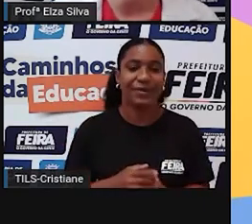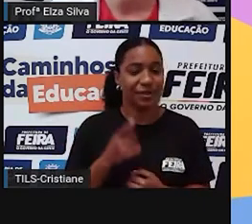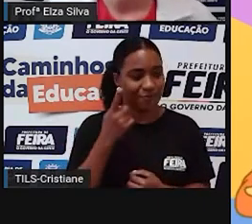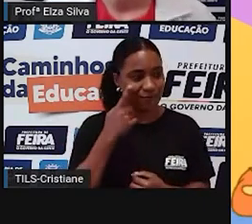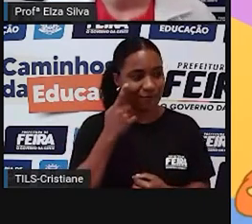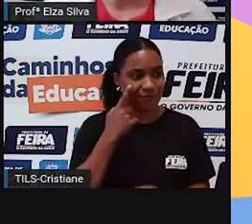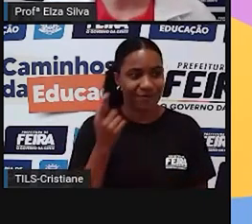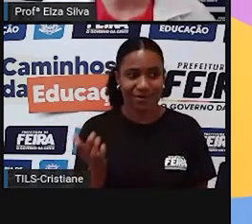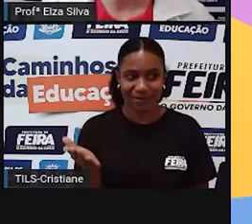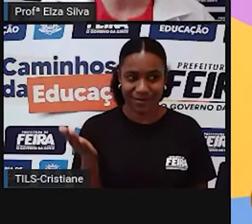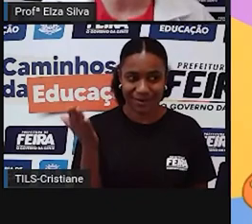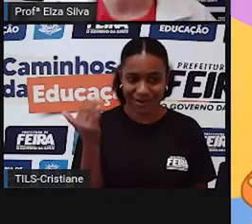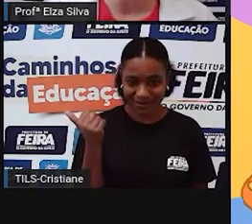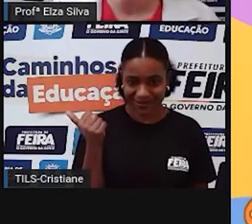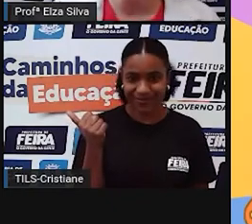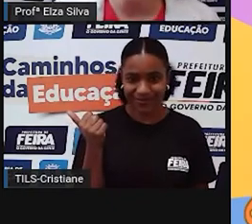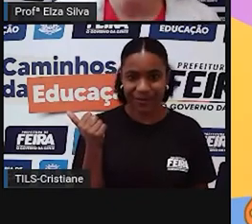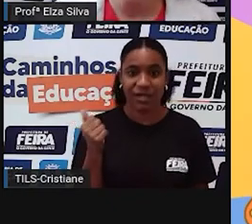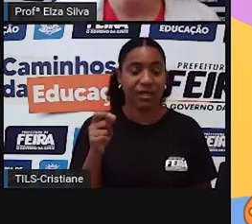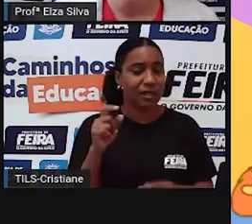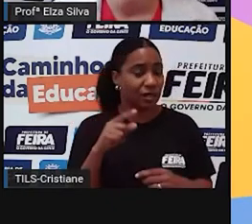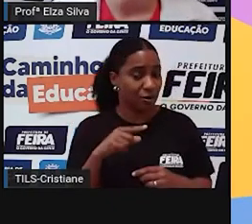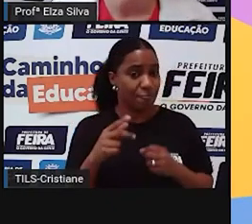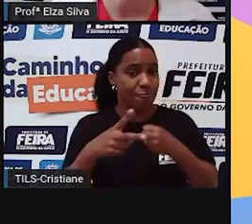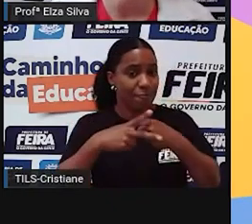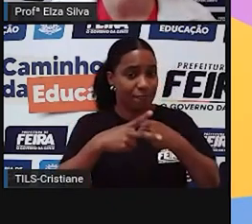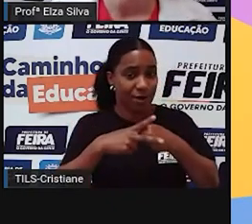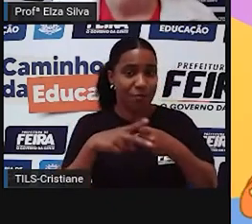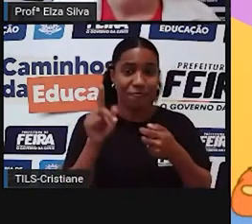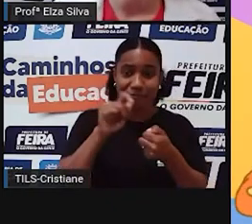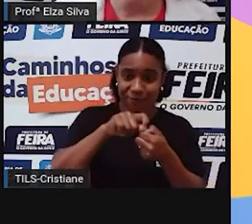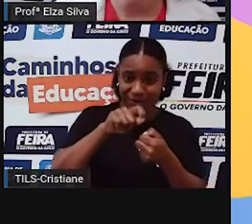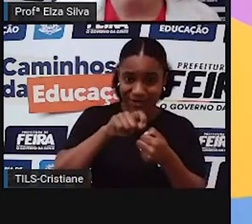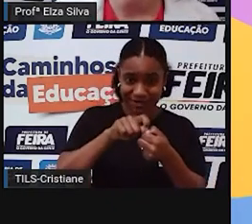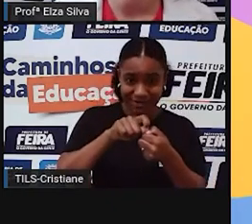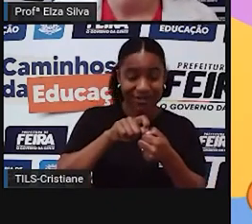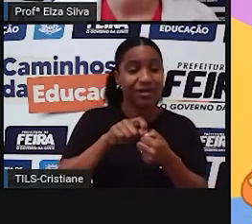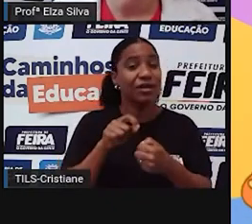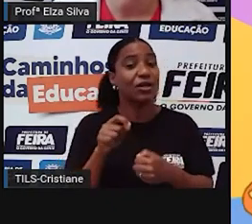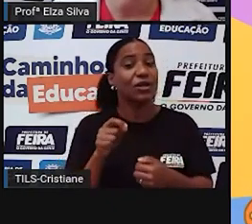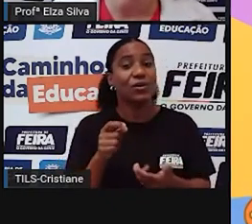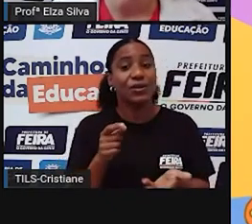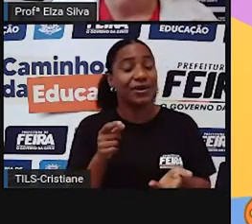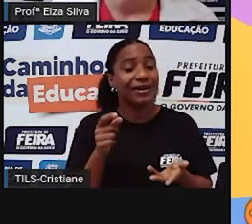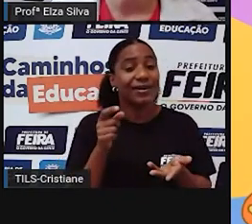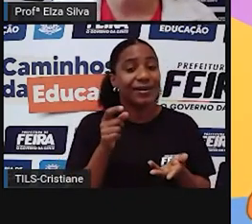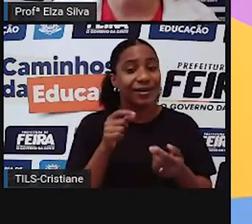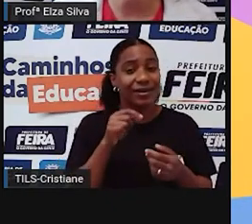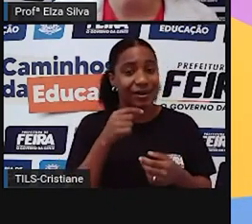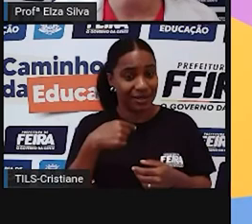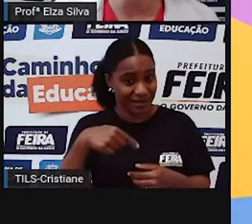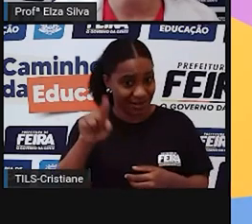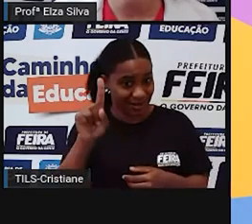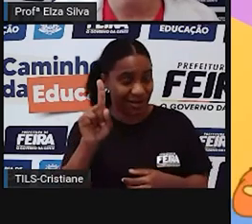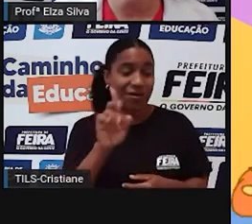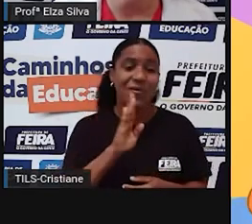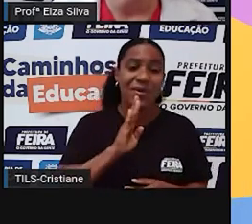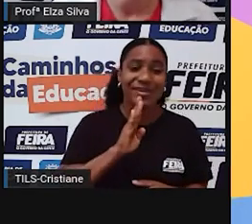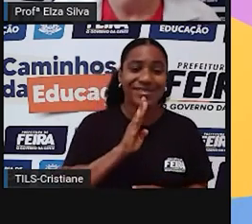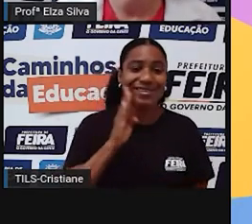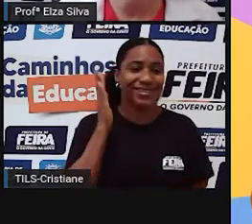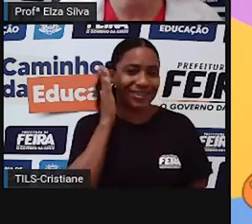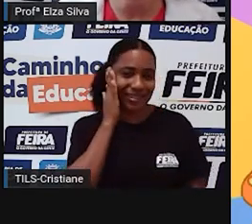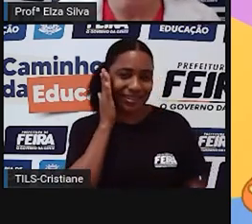go. Nós temos aqui o verbo fazer, do, ir, go, conhecer ou